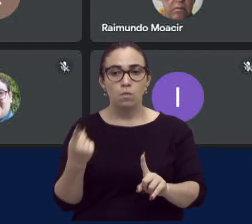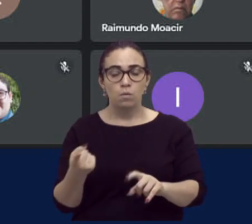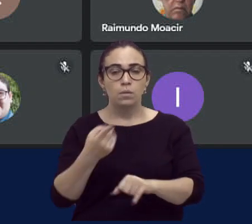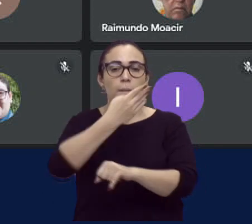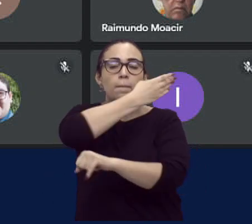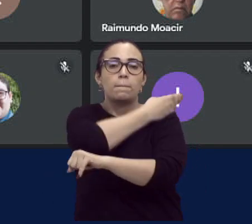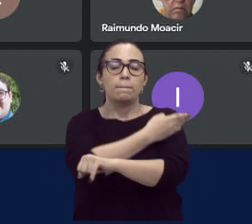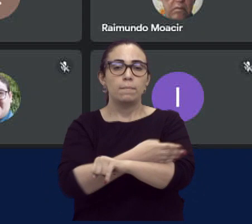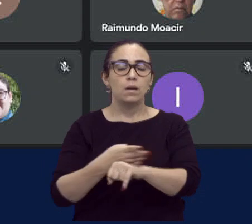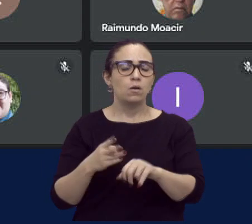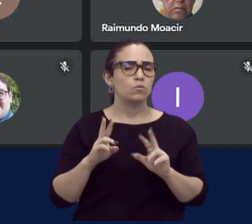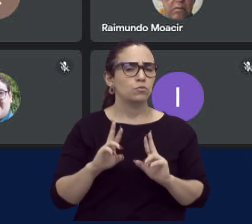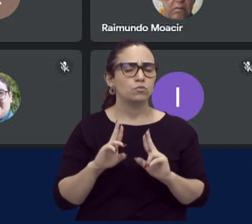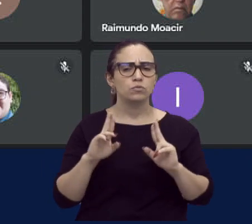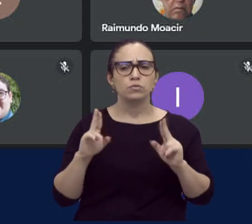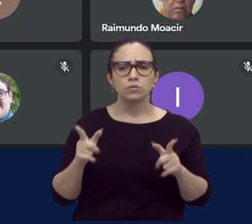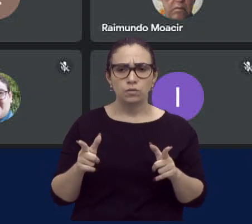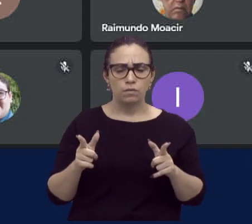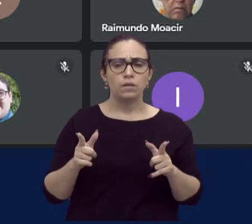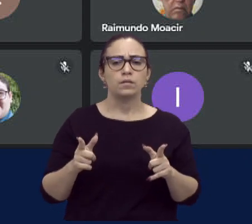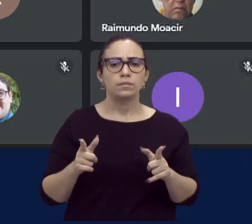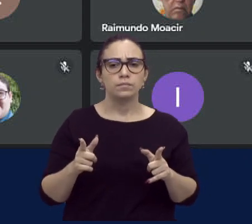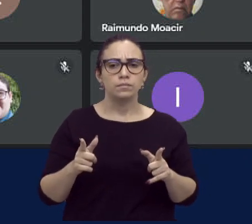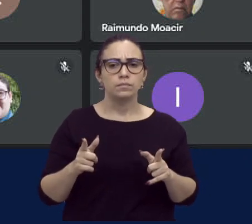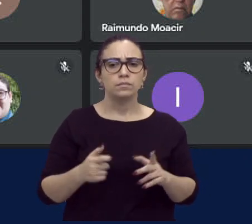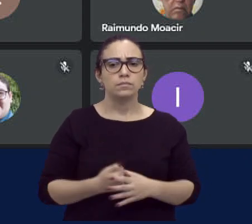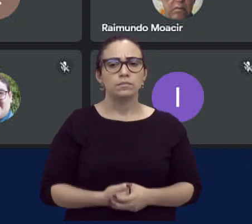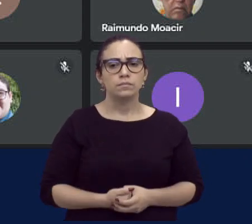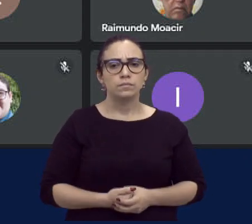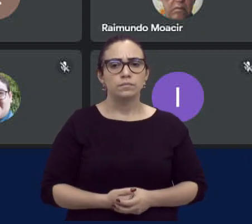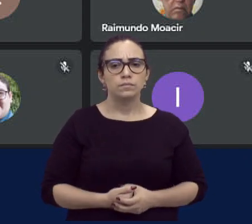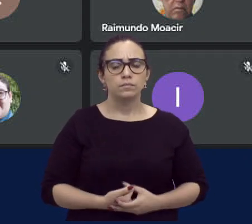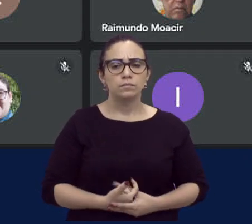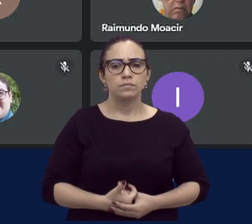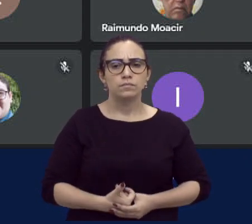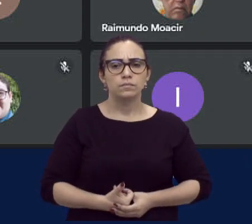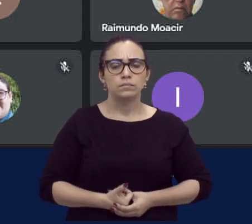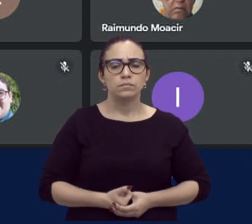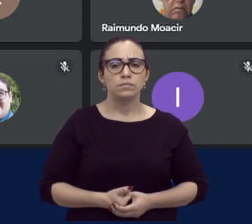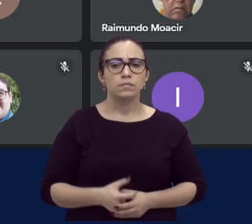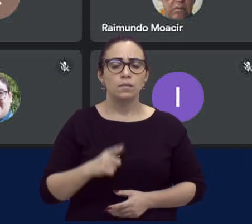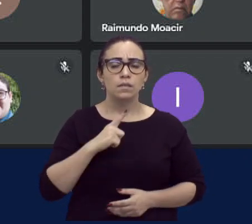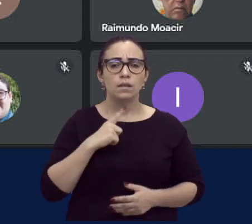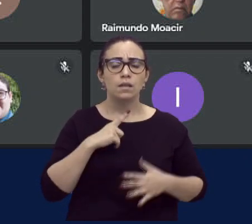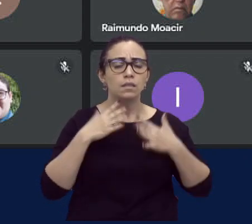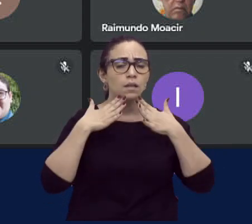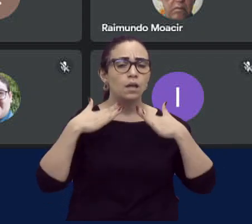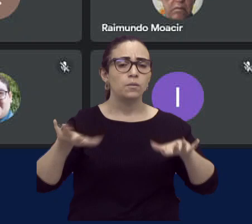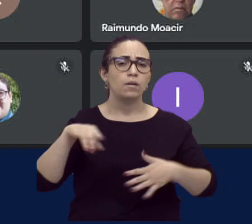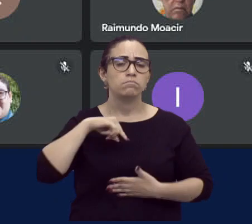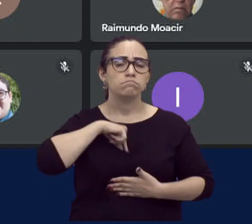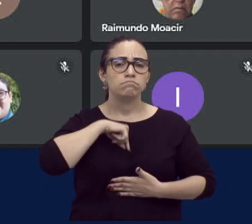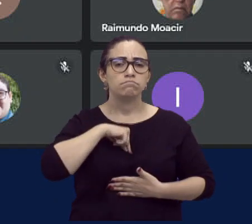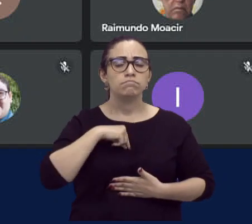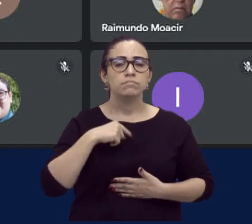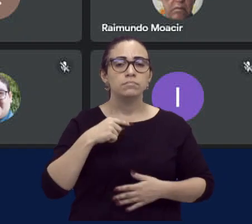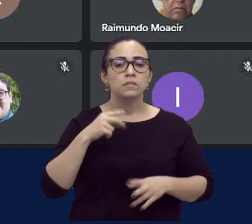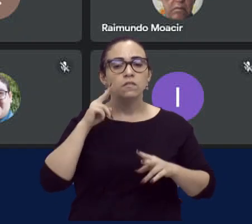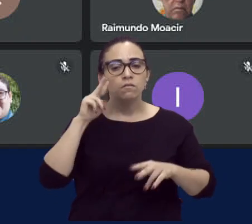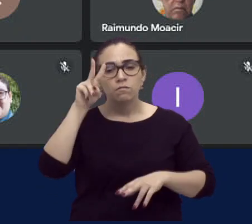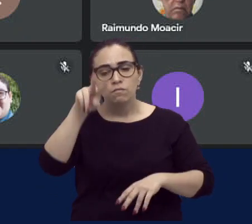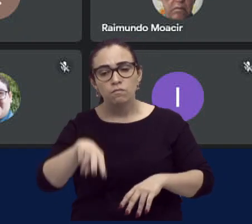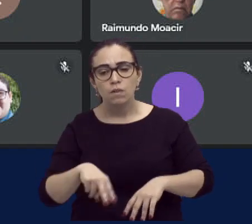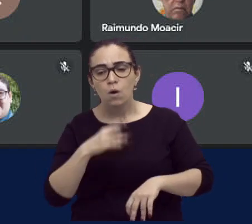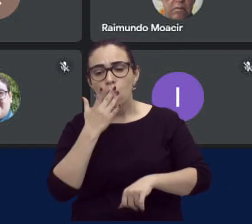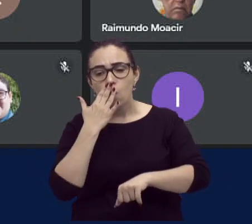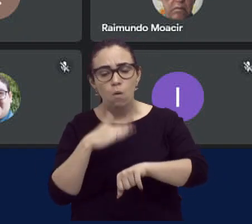e eles são totalmente diferentes. Quer dizer, existe uma natureza compassiva aí de amor,